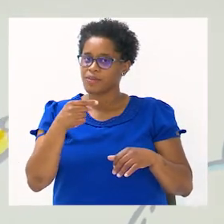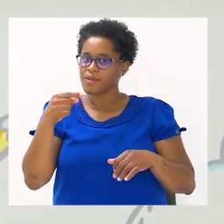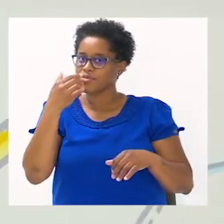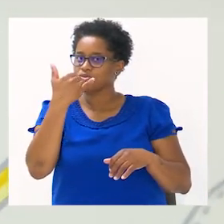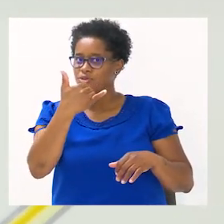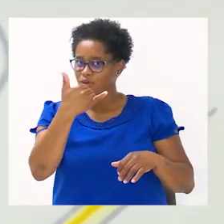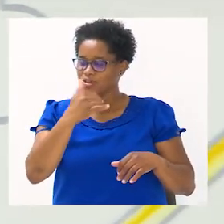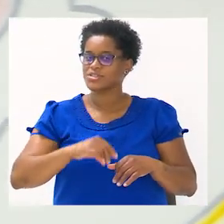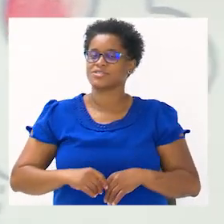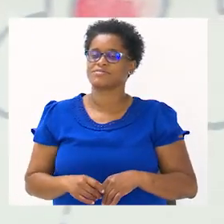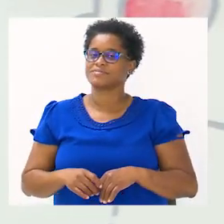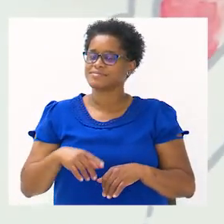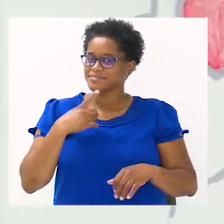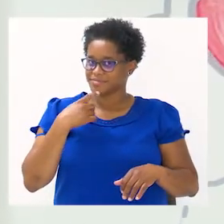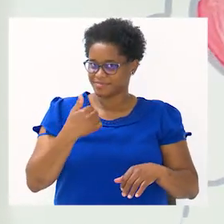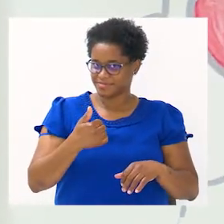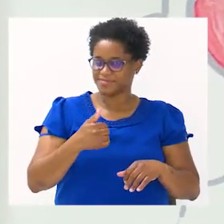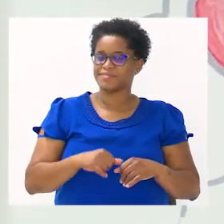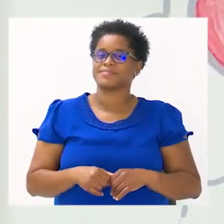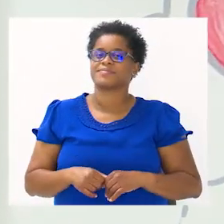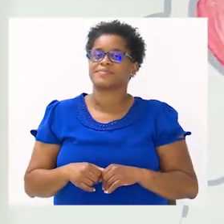menos 2, ok?